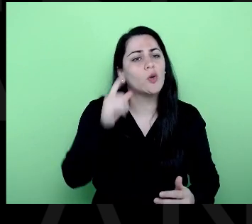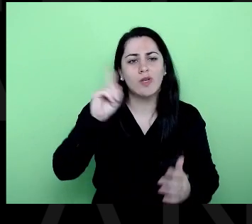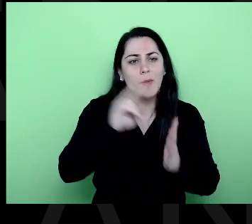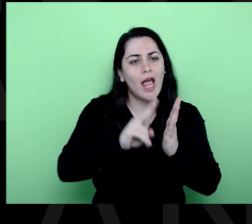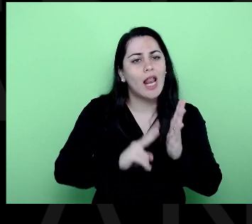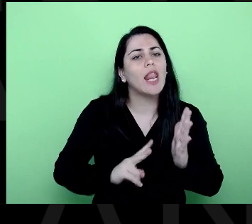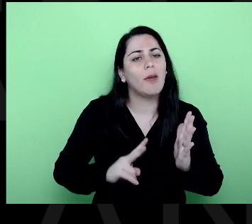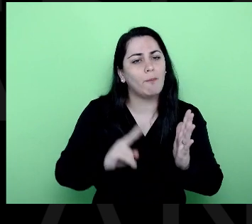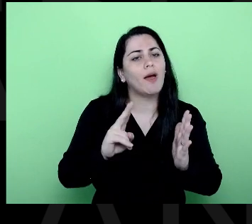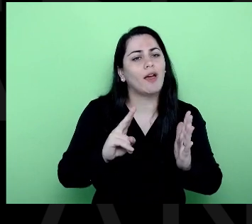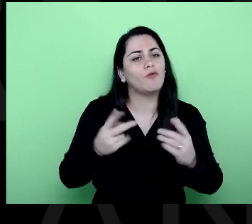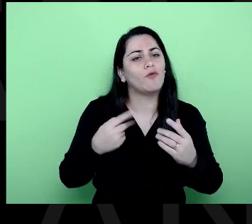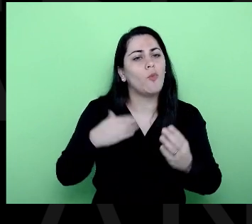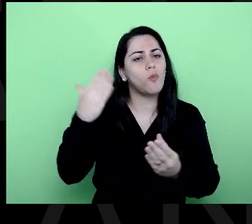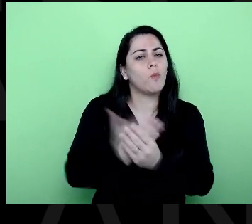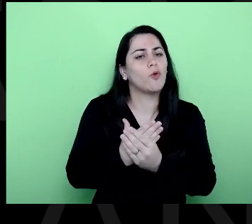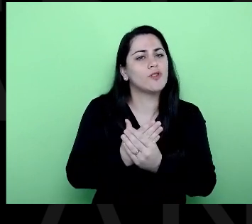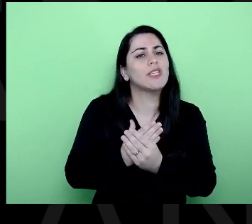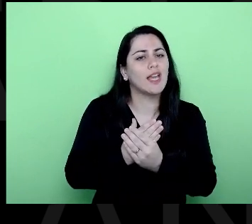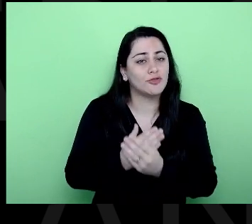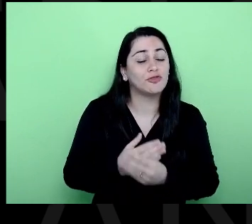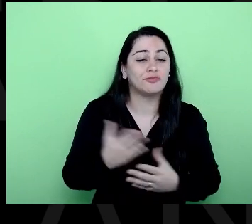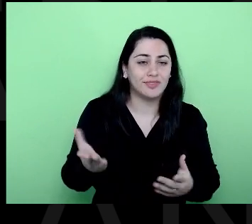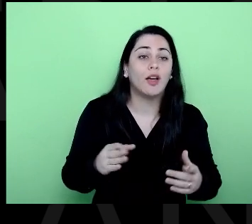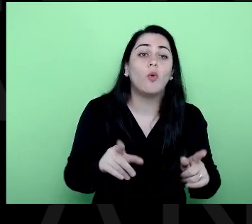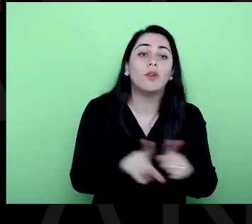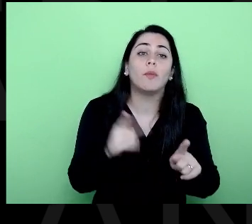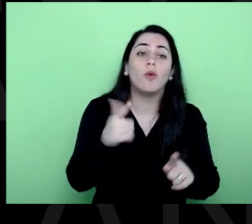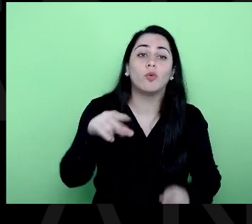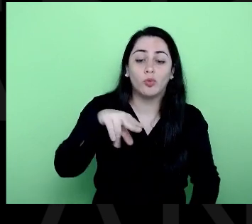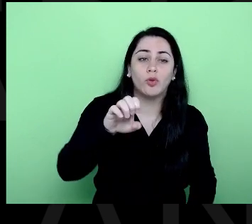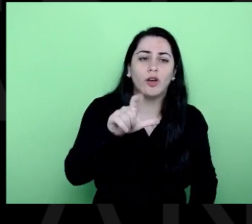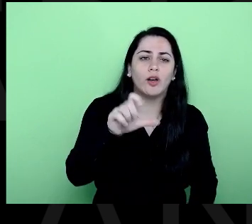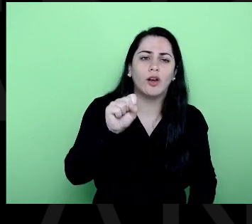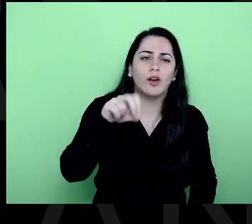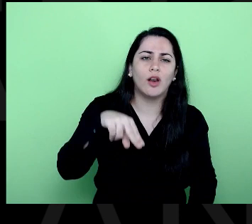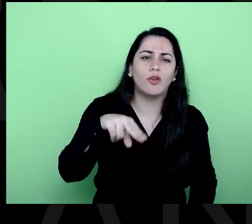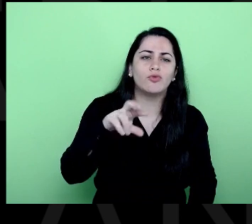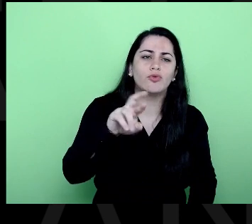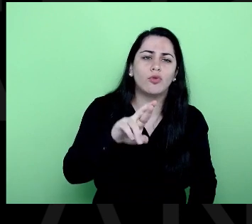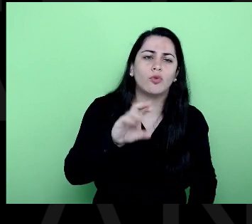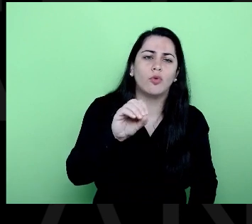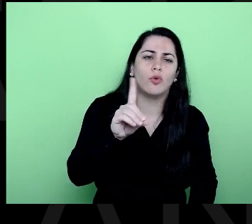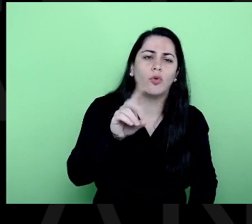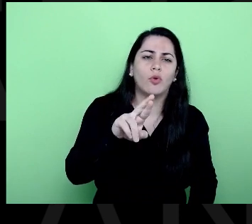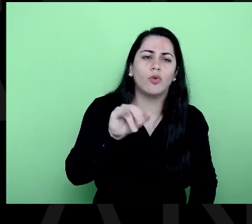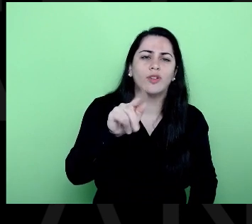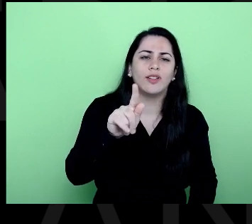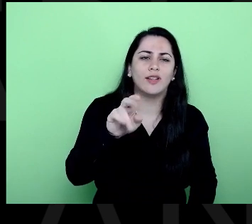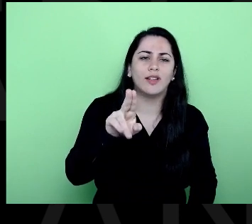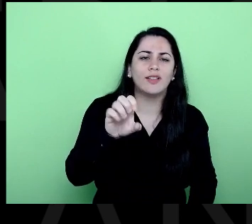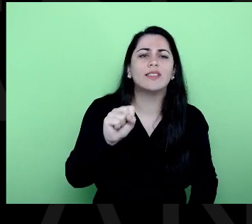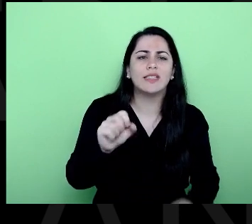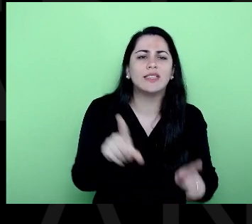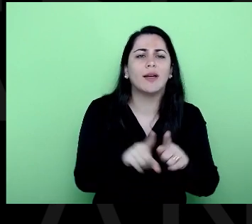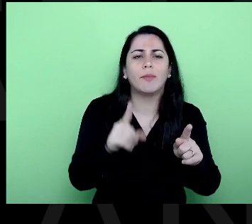O Nelson Rodrigues também, ele tomou um processo ali da segunda família do Nelson, da primeira, não sei direito a história,